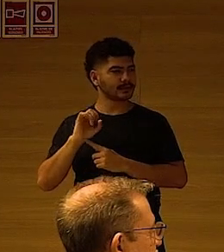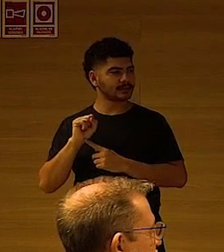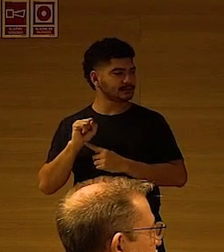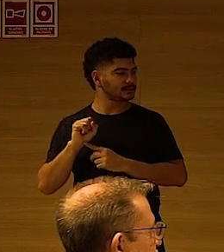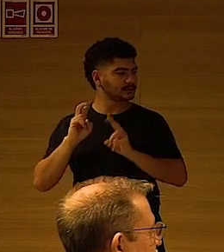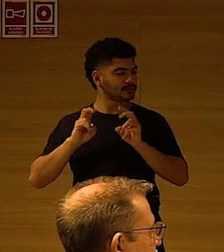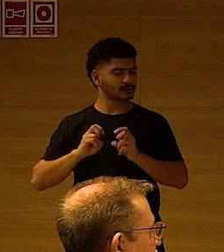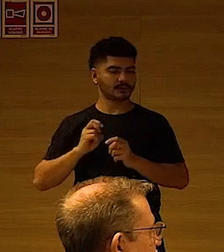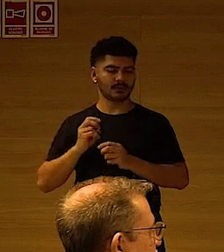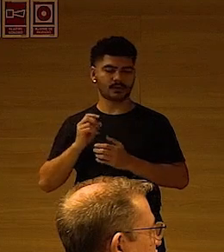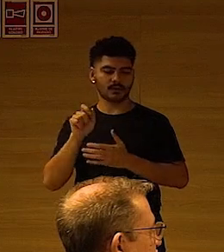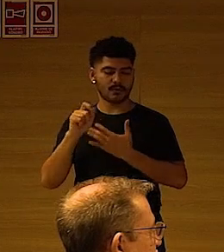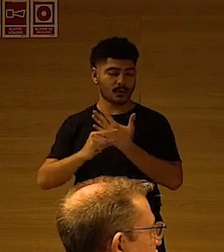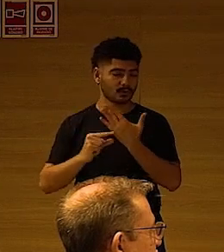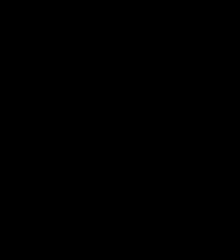eterno do autor.